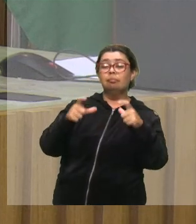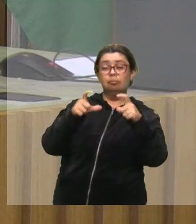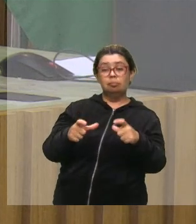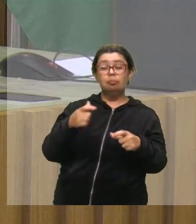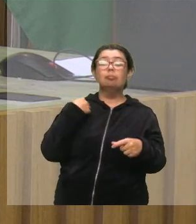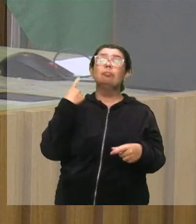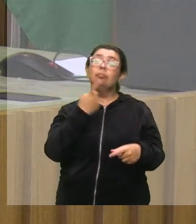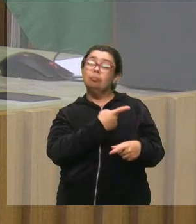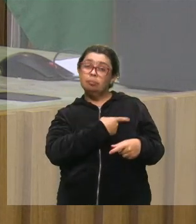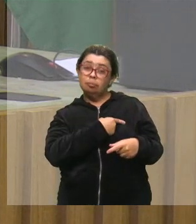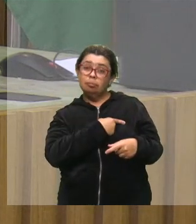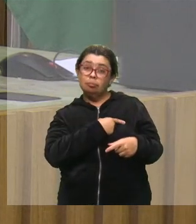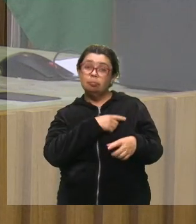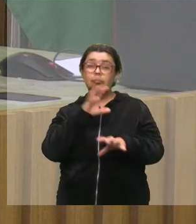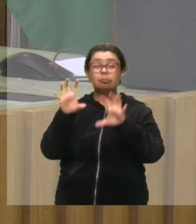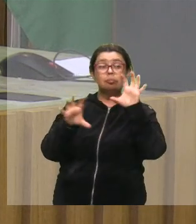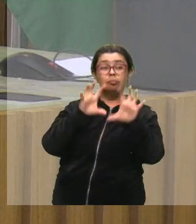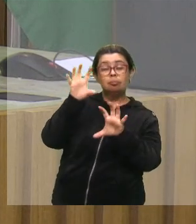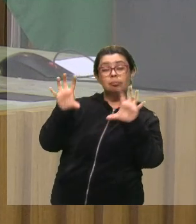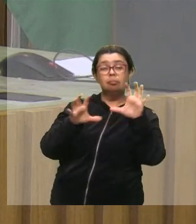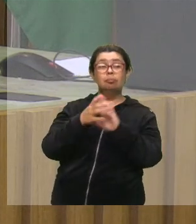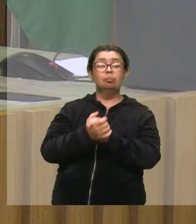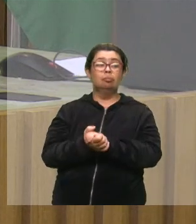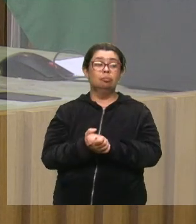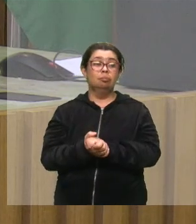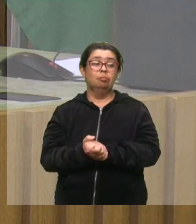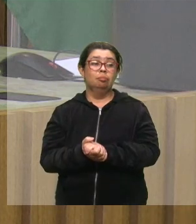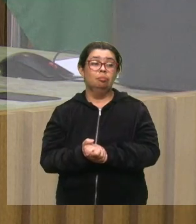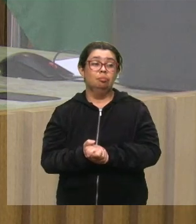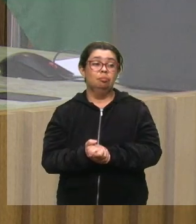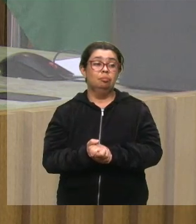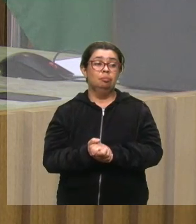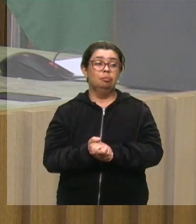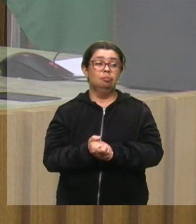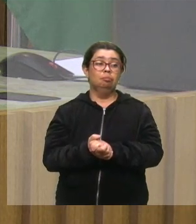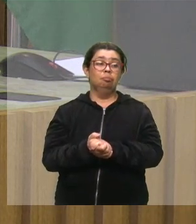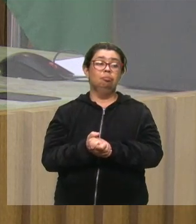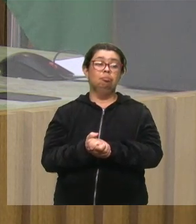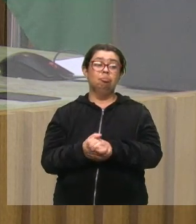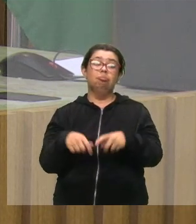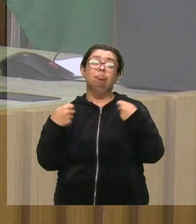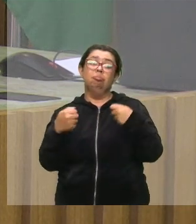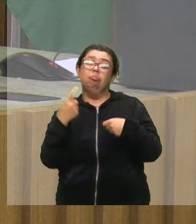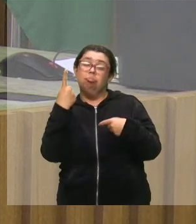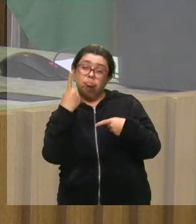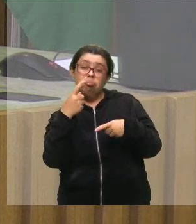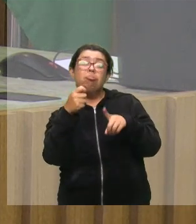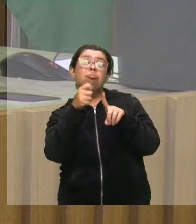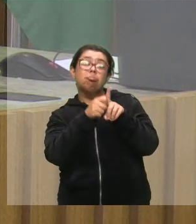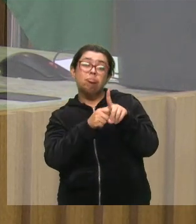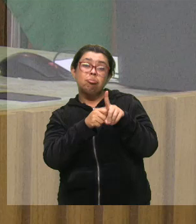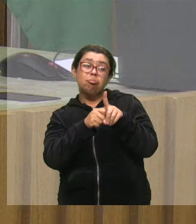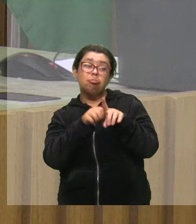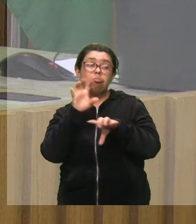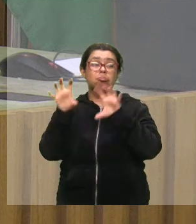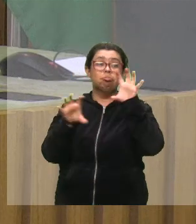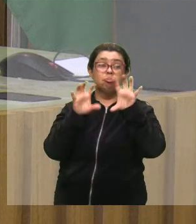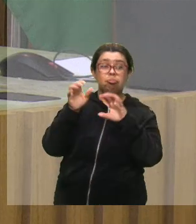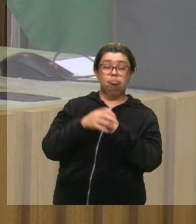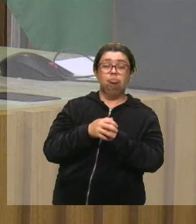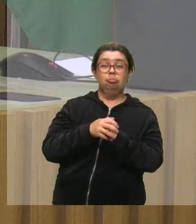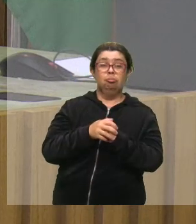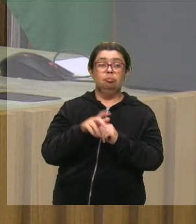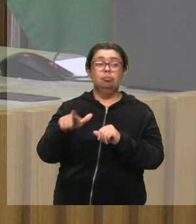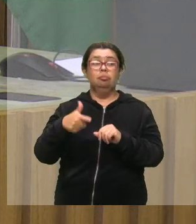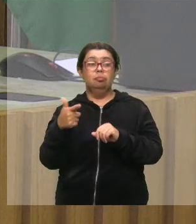organizar. E nós precisamos do quê? Um mês, vamos pôr, para se organizar. E hoje não tem. A outra